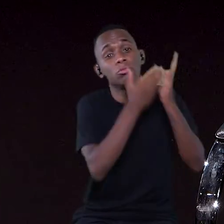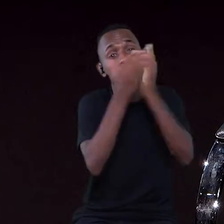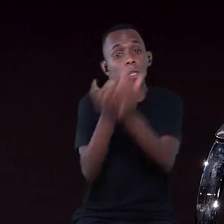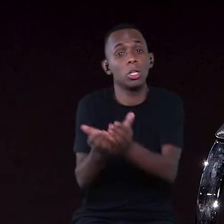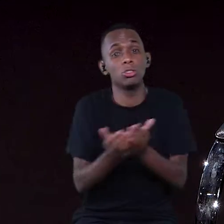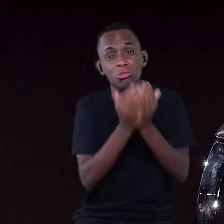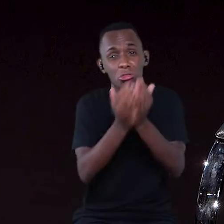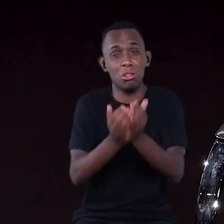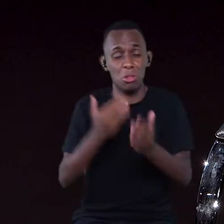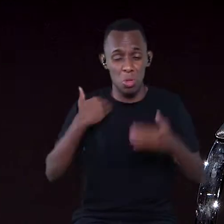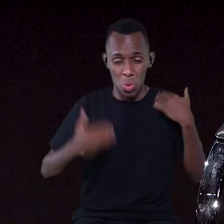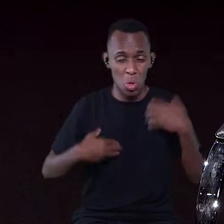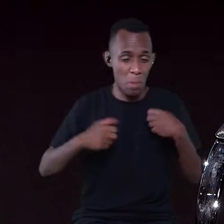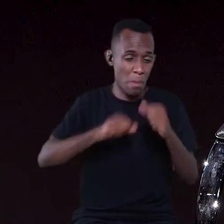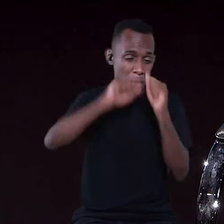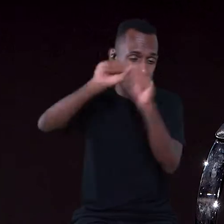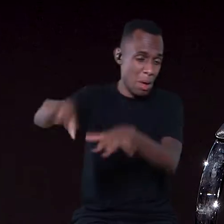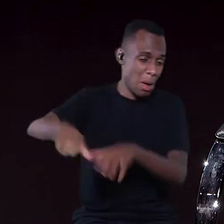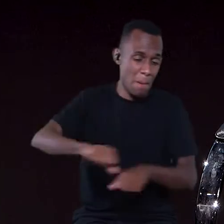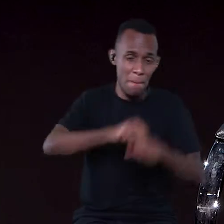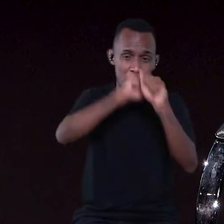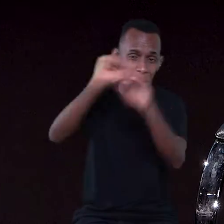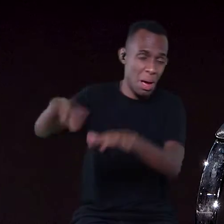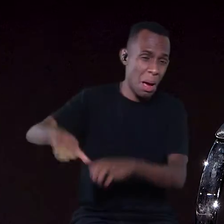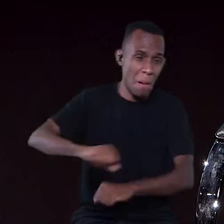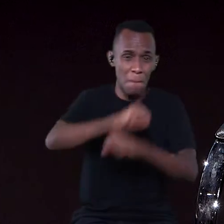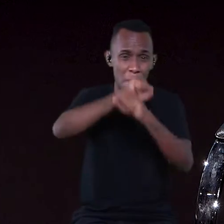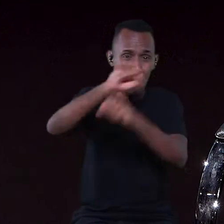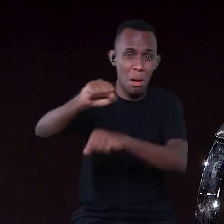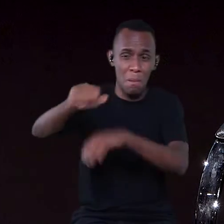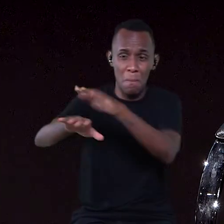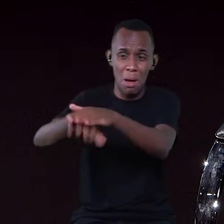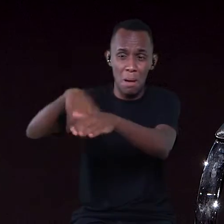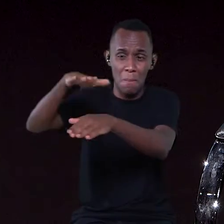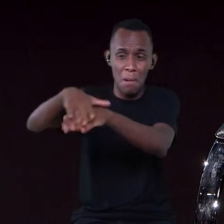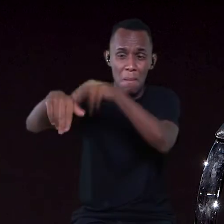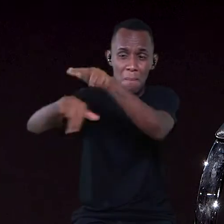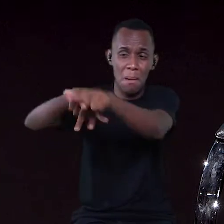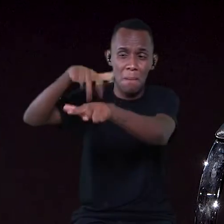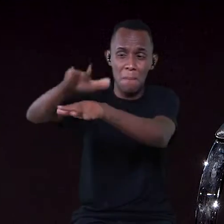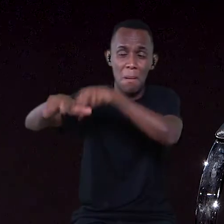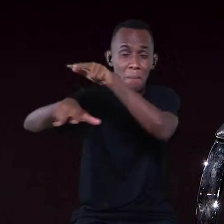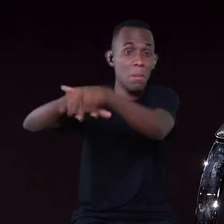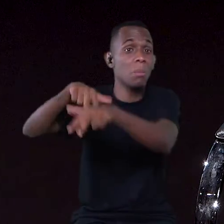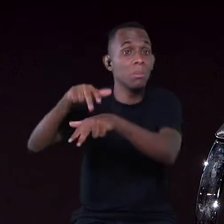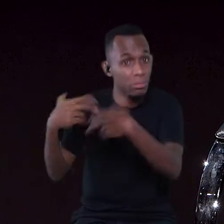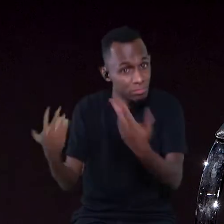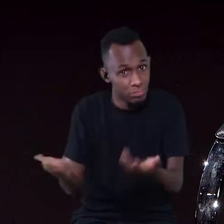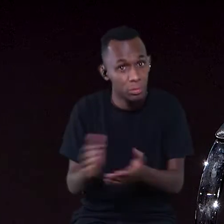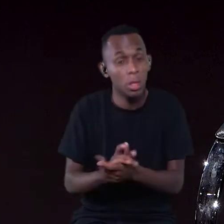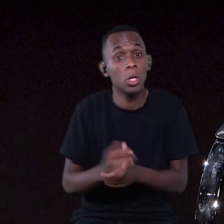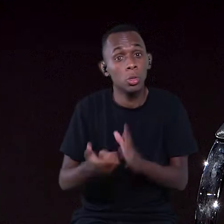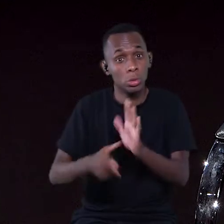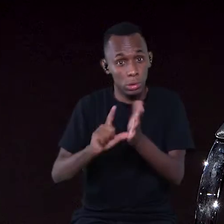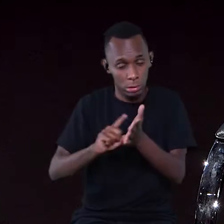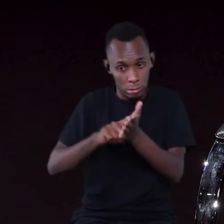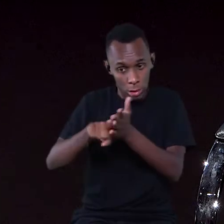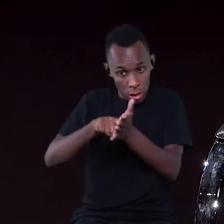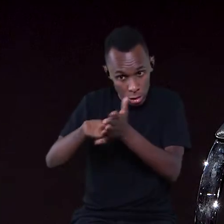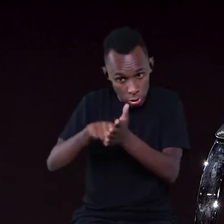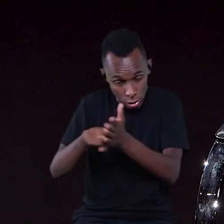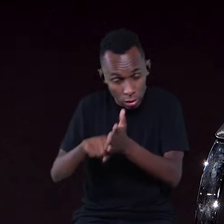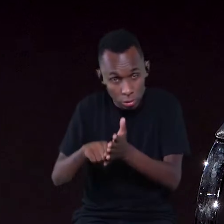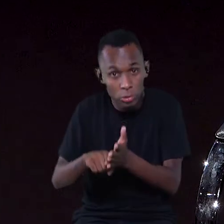e julgando os corpos ali, até socados, assim, em certa medida, para caberem todos. E, recentemente, foi feito um estudo